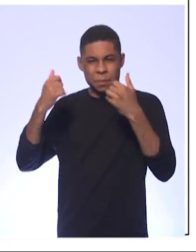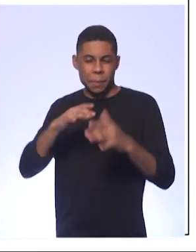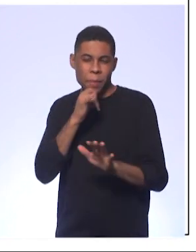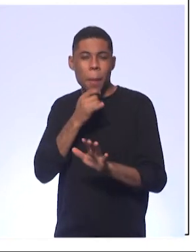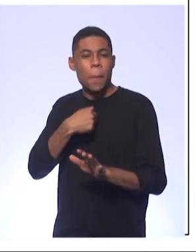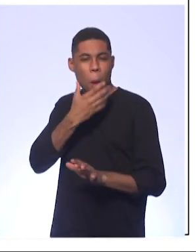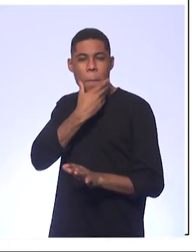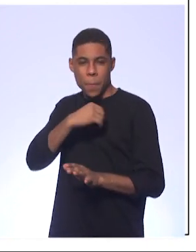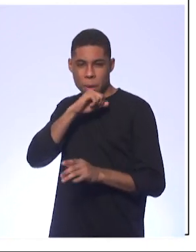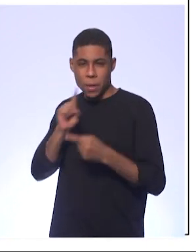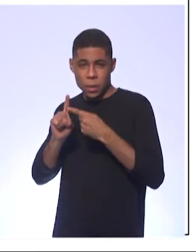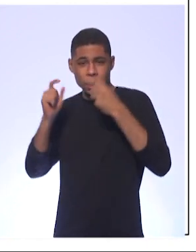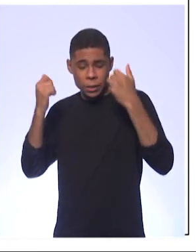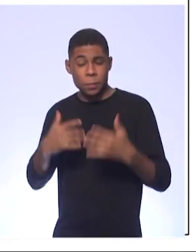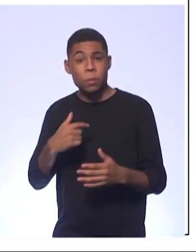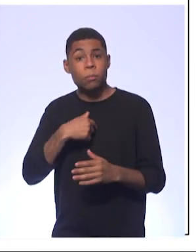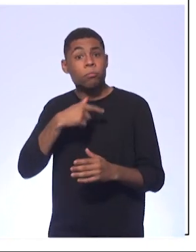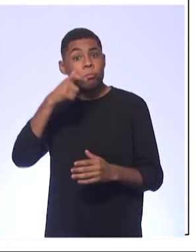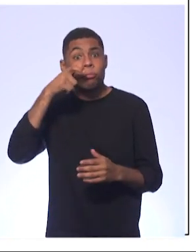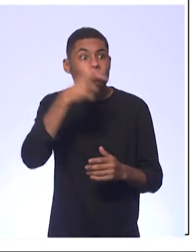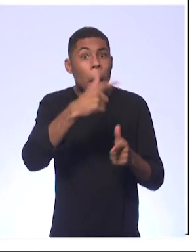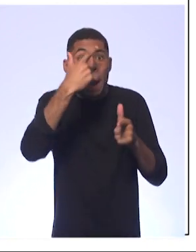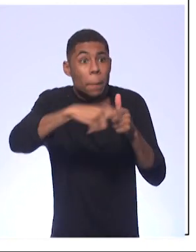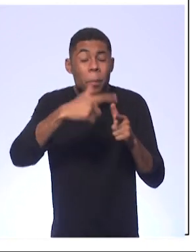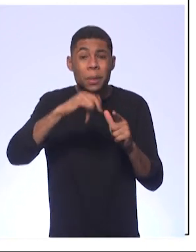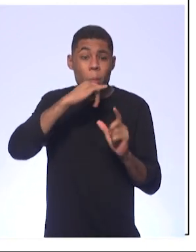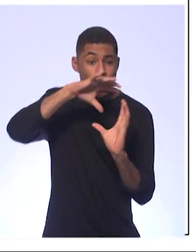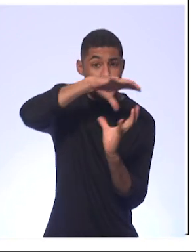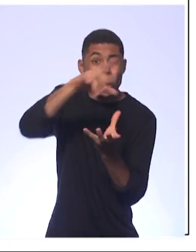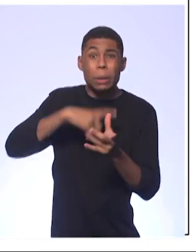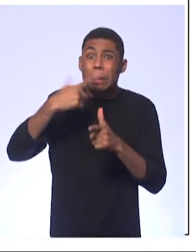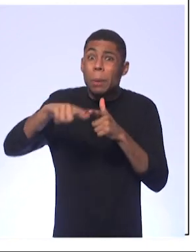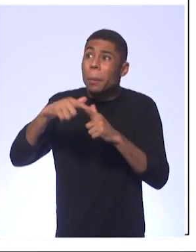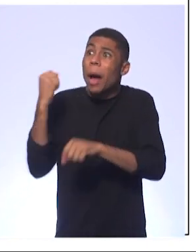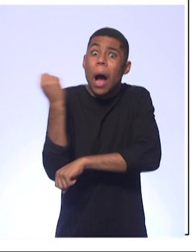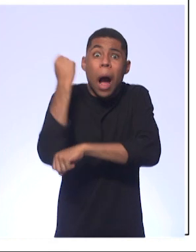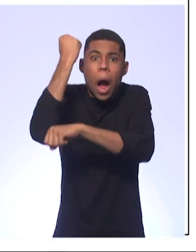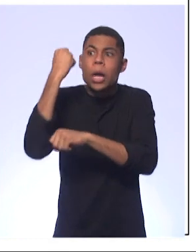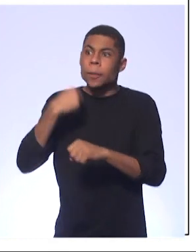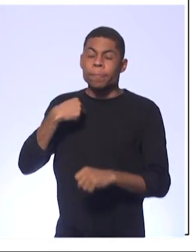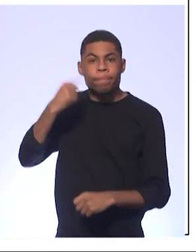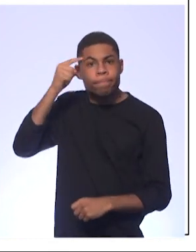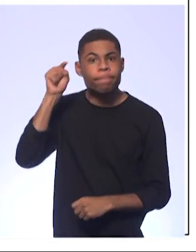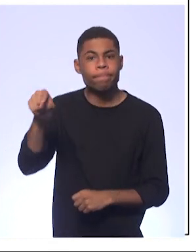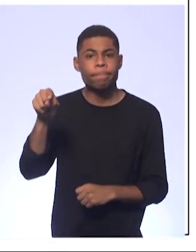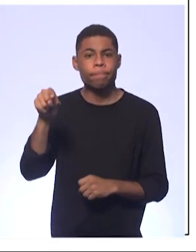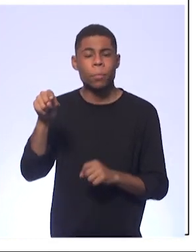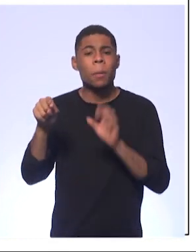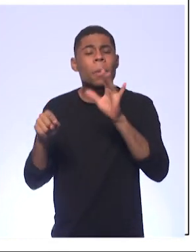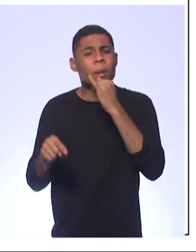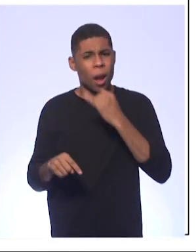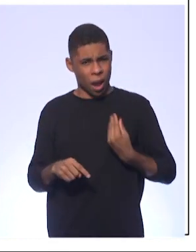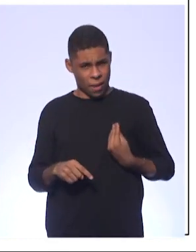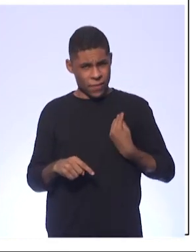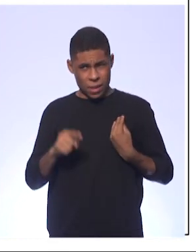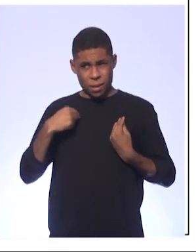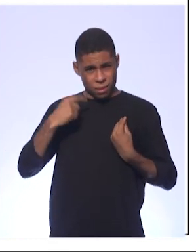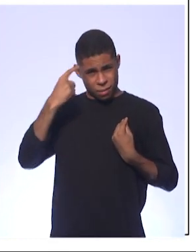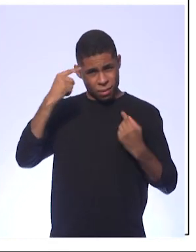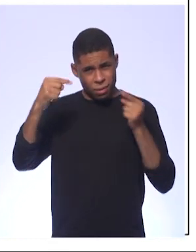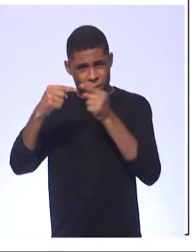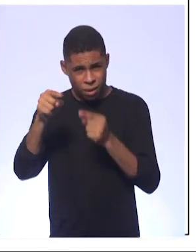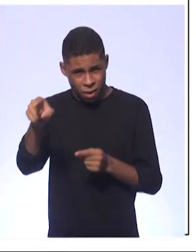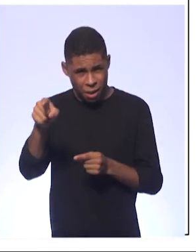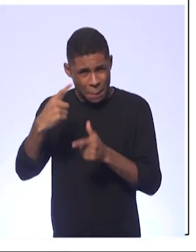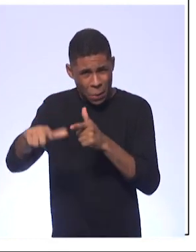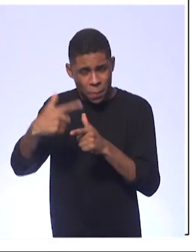dito o seguinte: eu estou interessado nos grandes problemas da humanidade. Só que a vida, ela não é feita dos grandes problemas, ela é